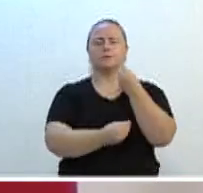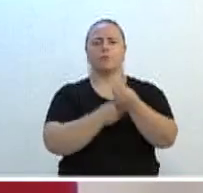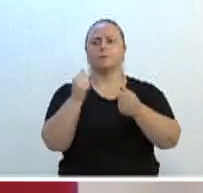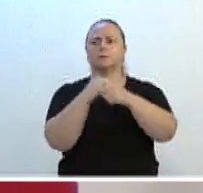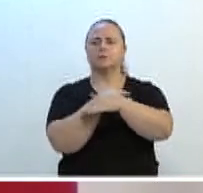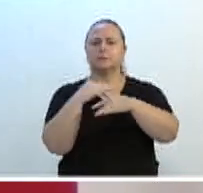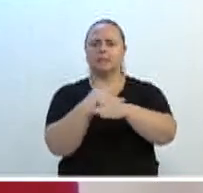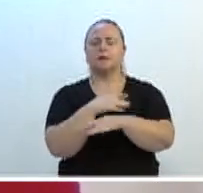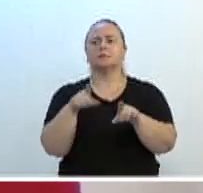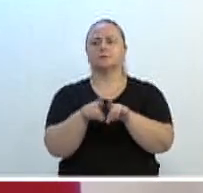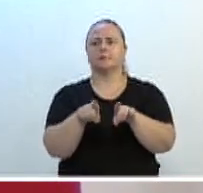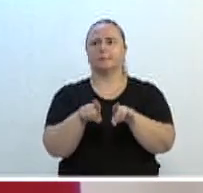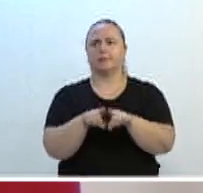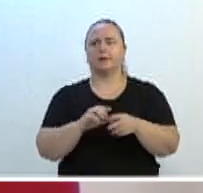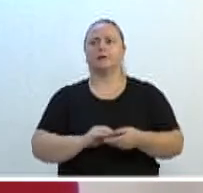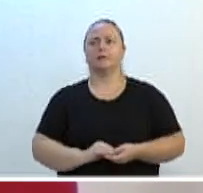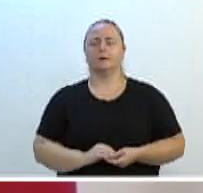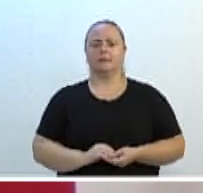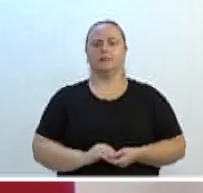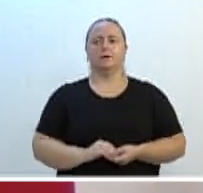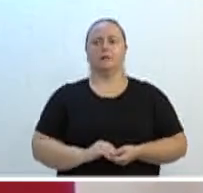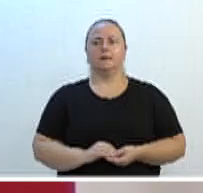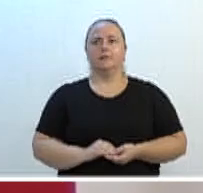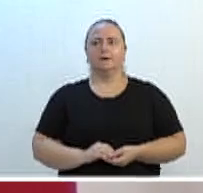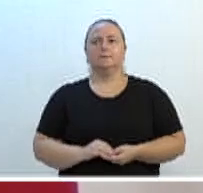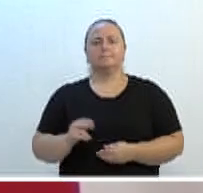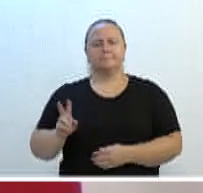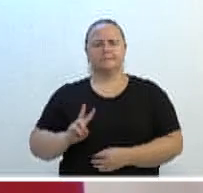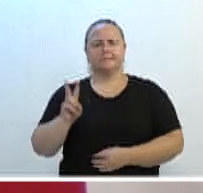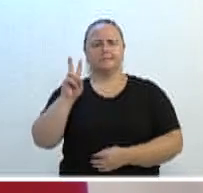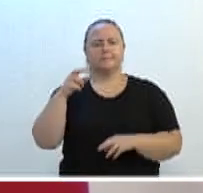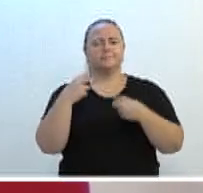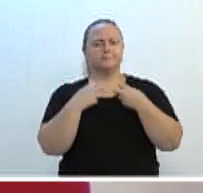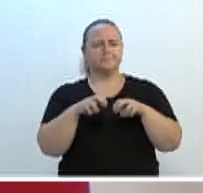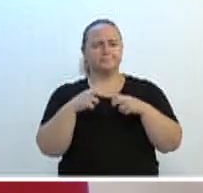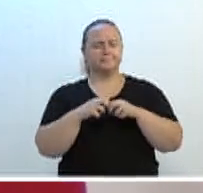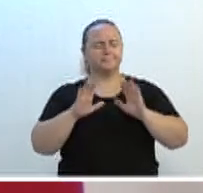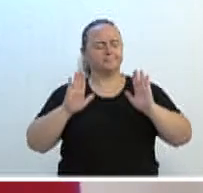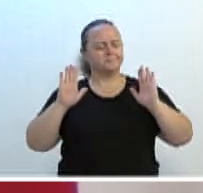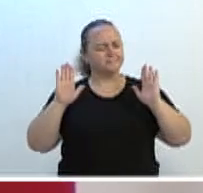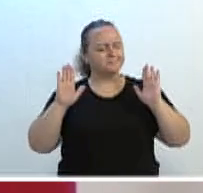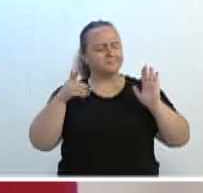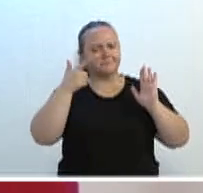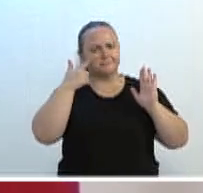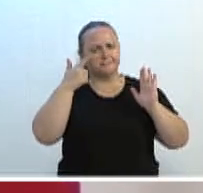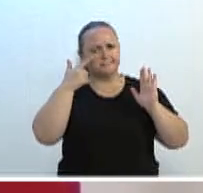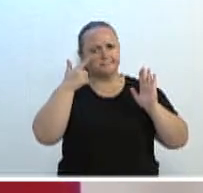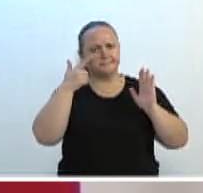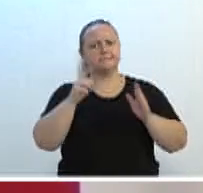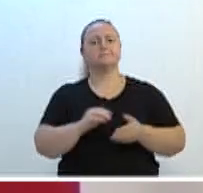município. A questão do valor da passagem, nem vou discutir, porque realmente foi